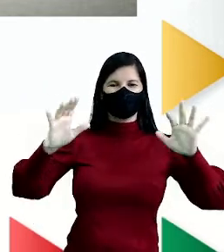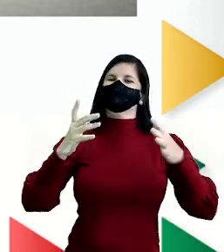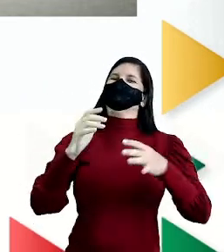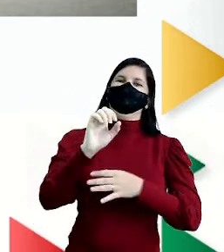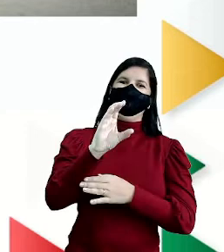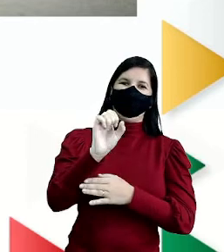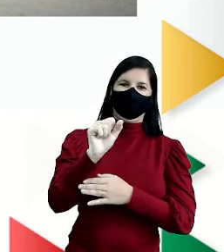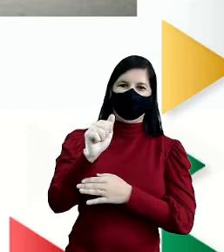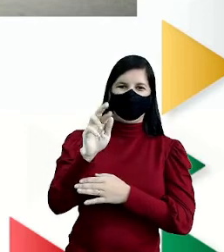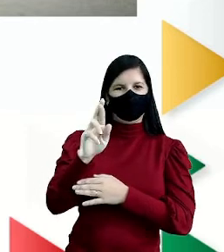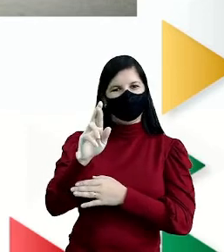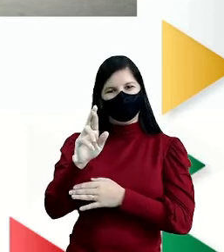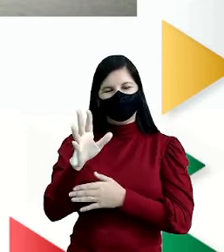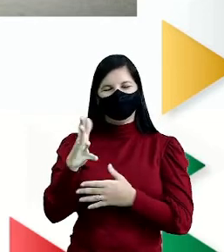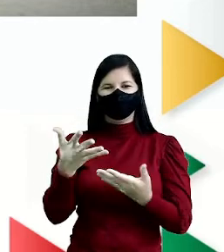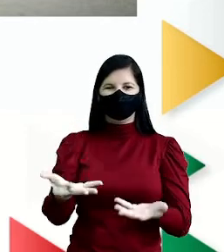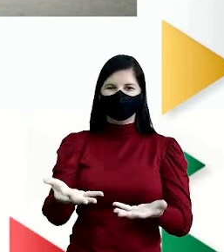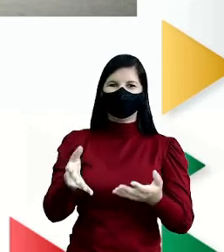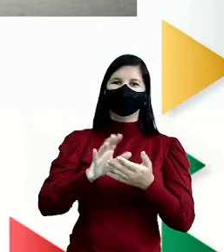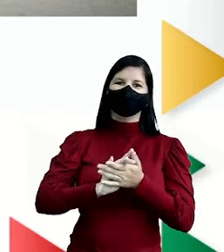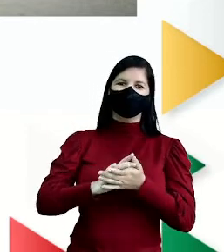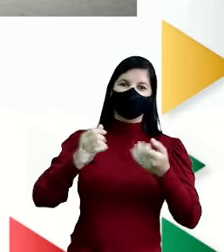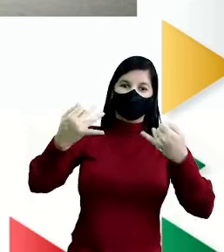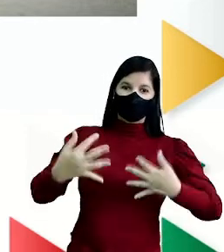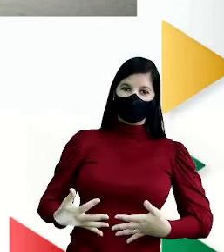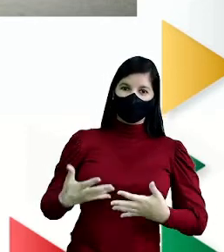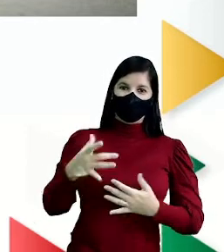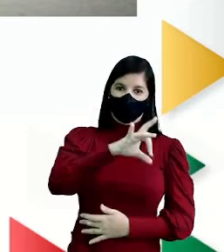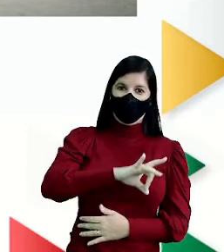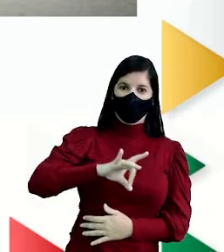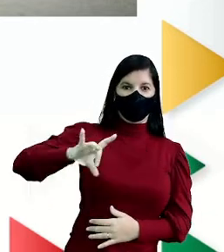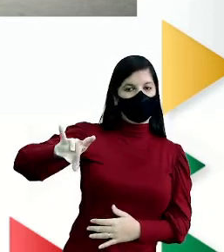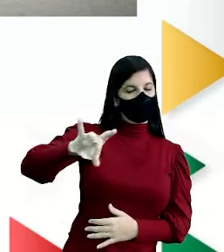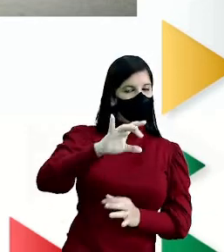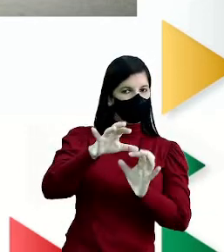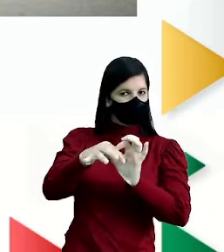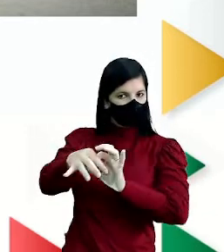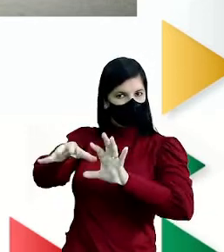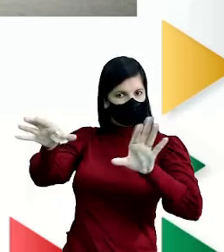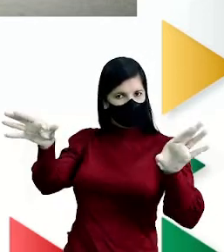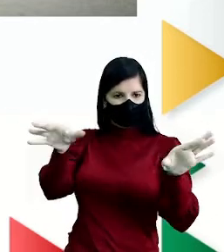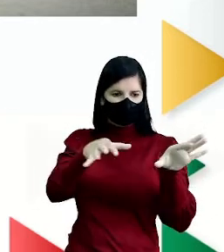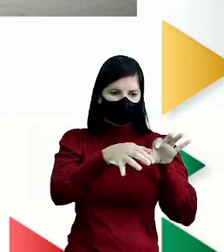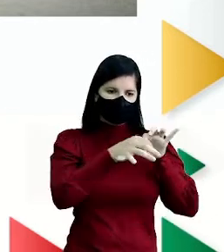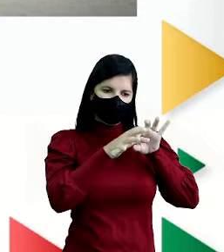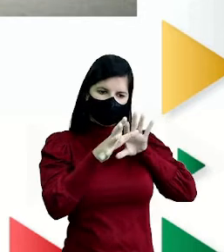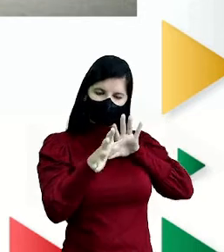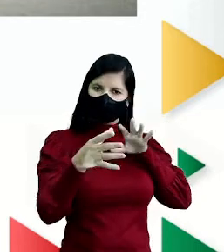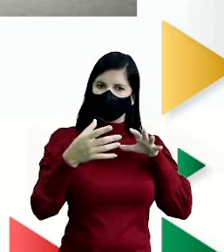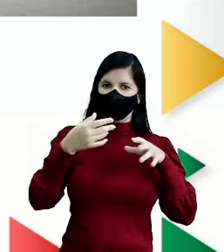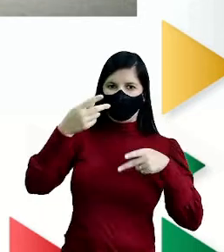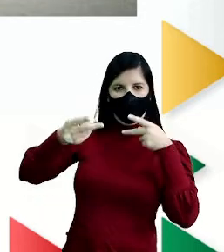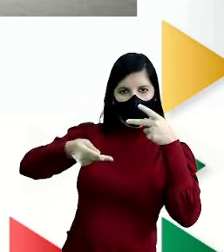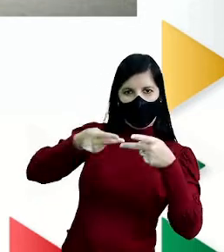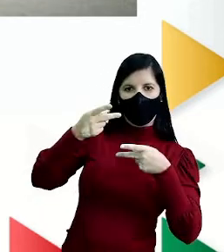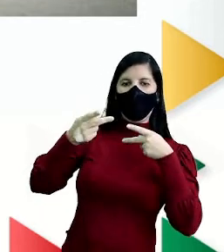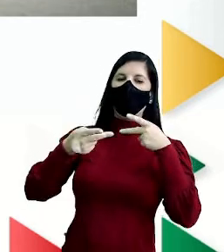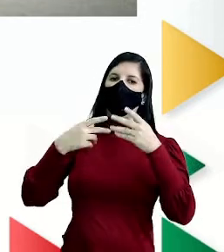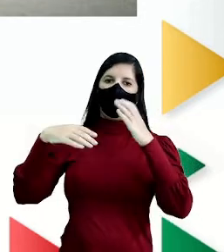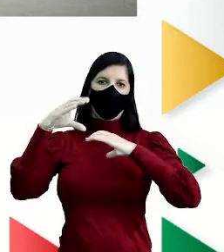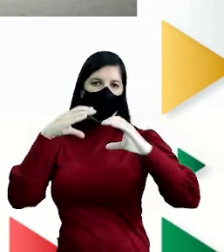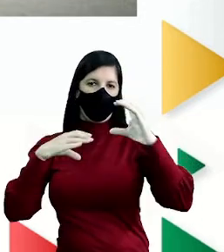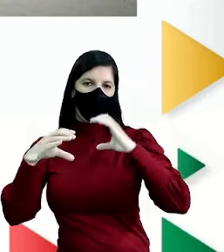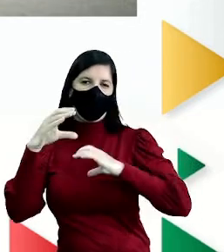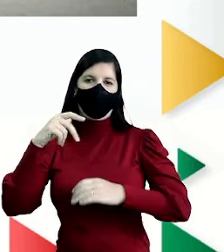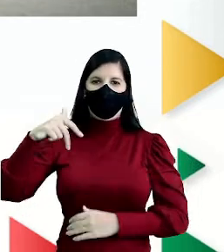e Anna Teberock, certo? Então, como a gente disse, cada um tem um jeito de ser diferente, A gente tem uma maneira de falar diferente, a gente tem uma maneira